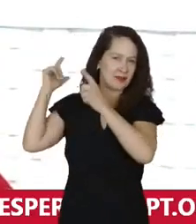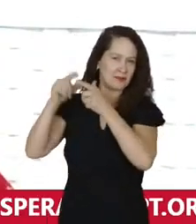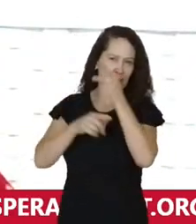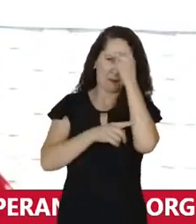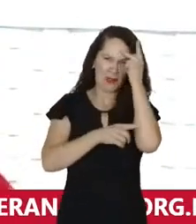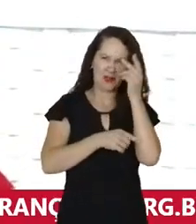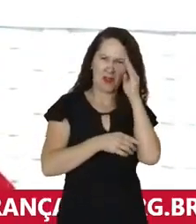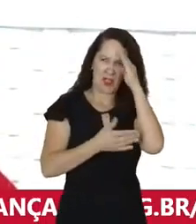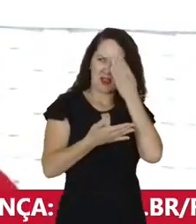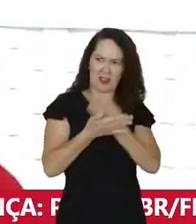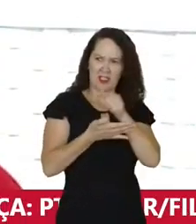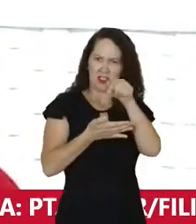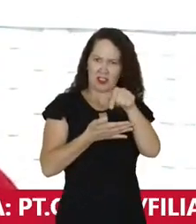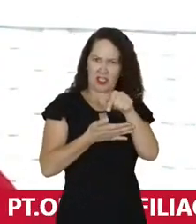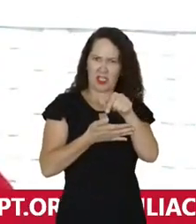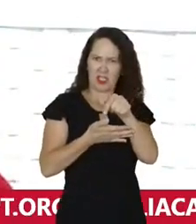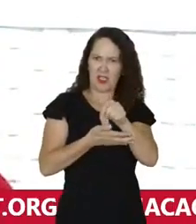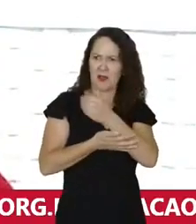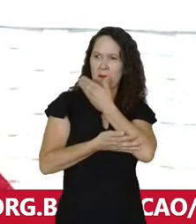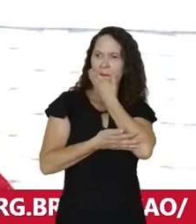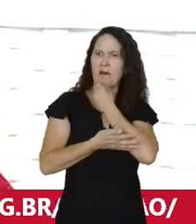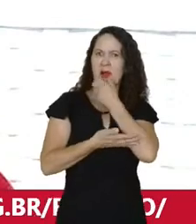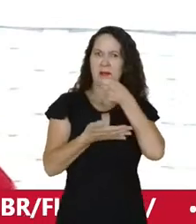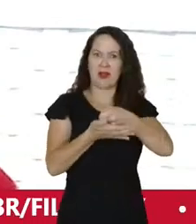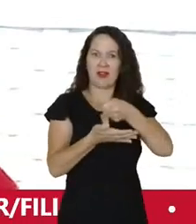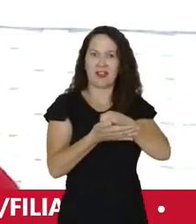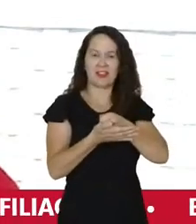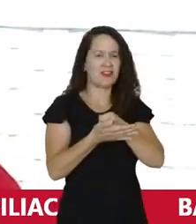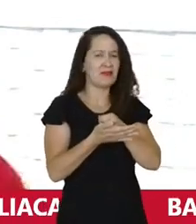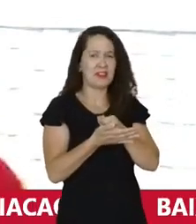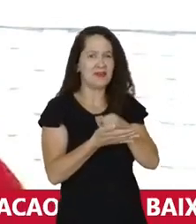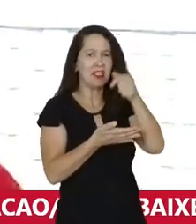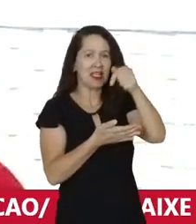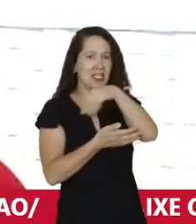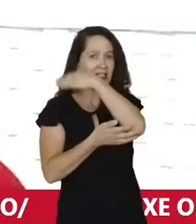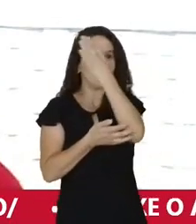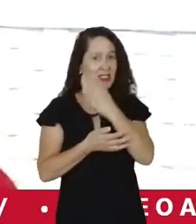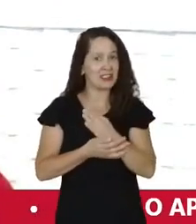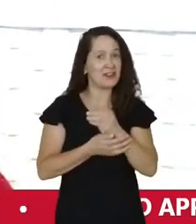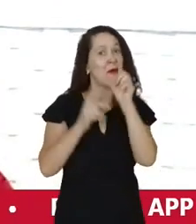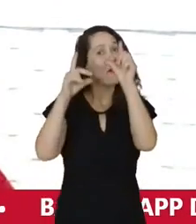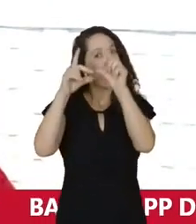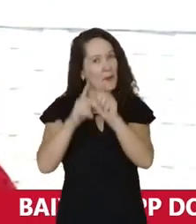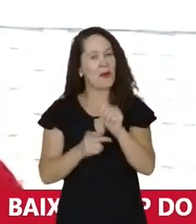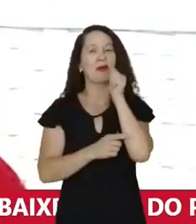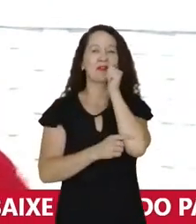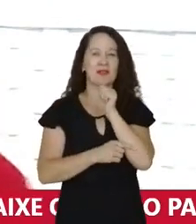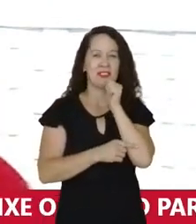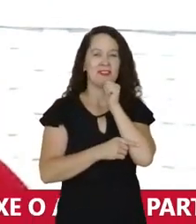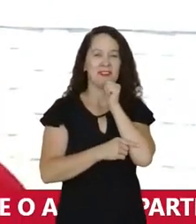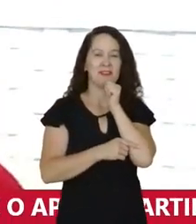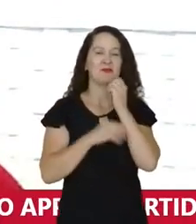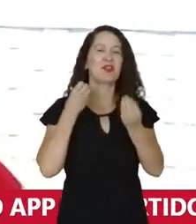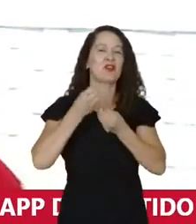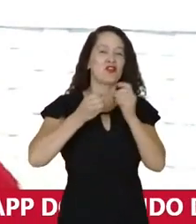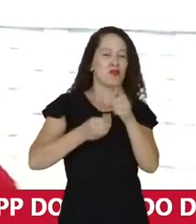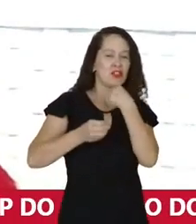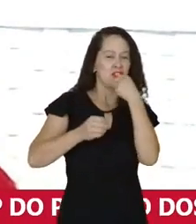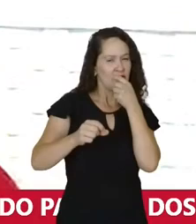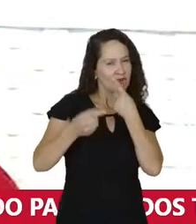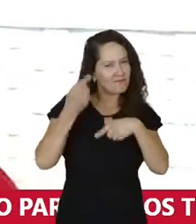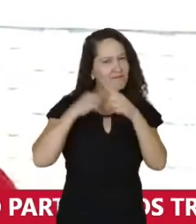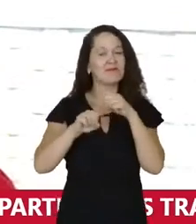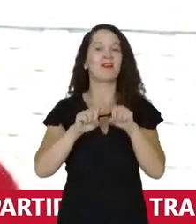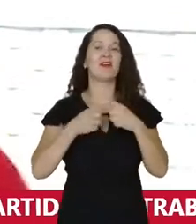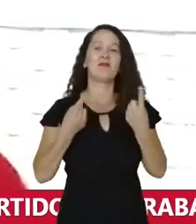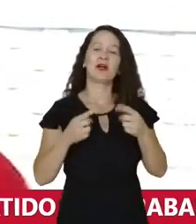consideram machistas, e aqui tem muito menos parlamentares mulheres do que lá. É sobre isso, é sobre essa reação nossa, mas